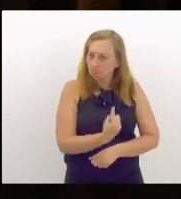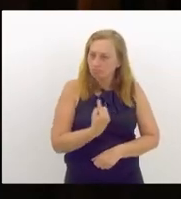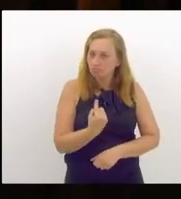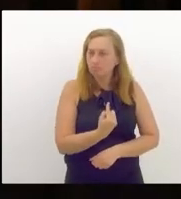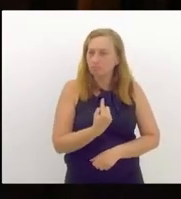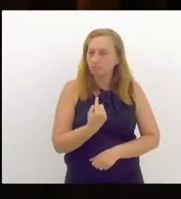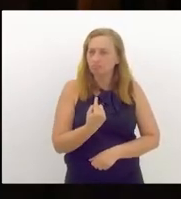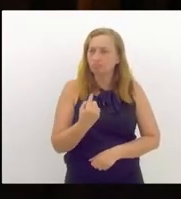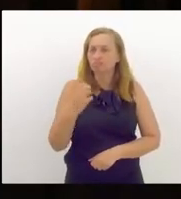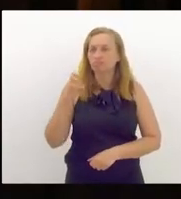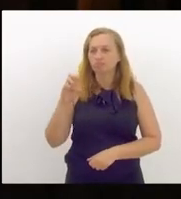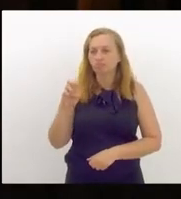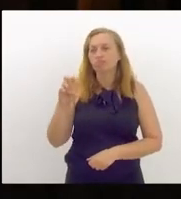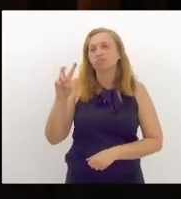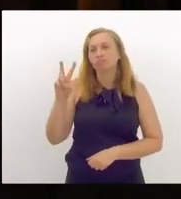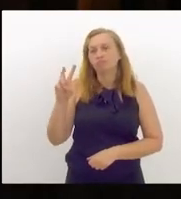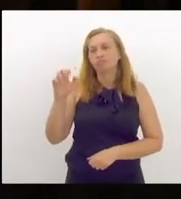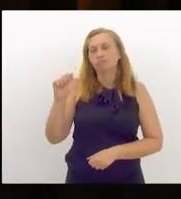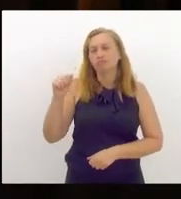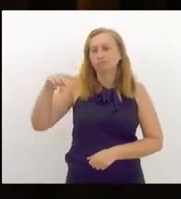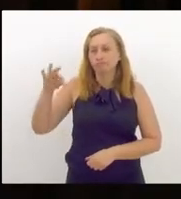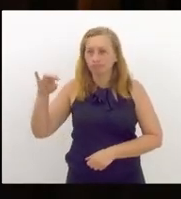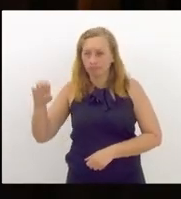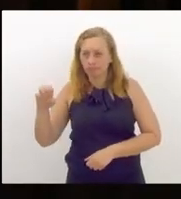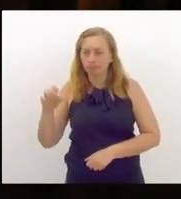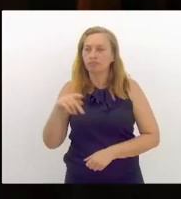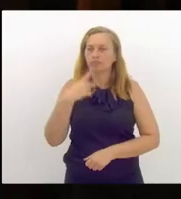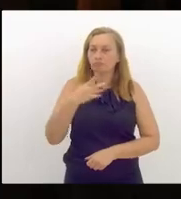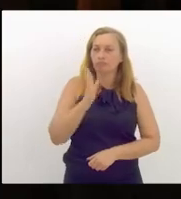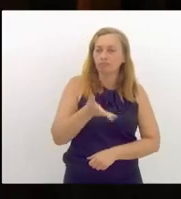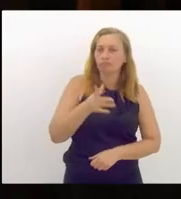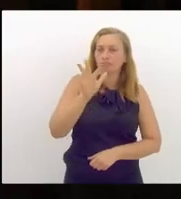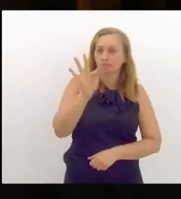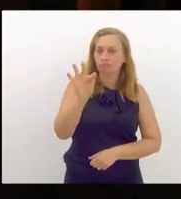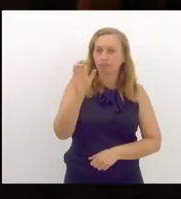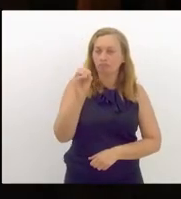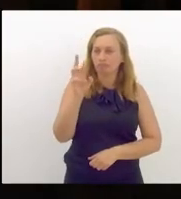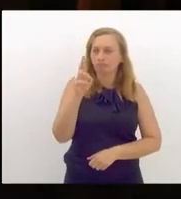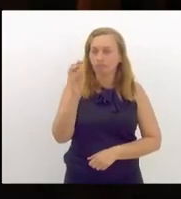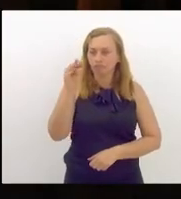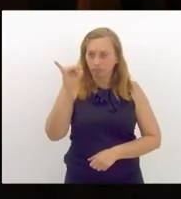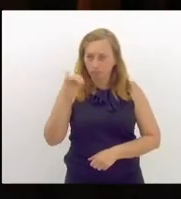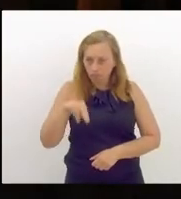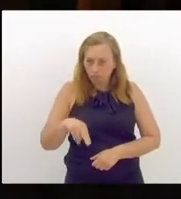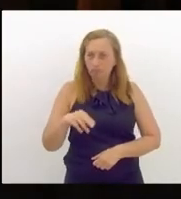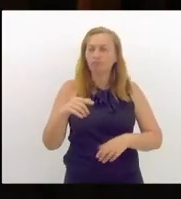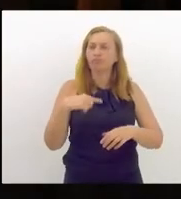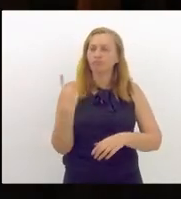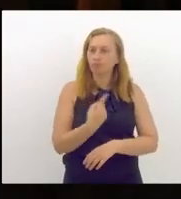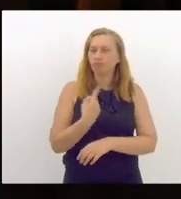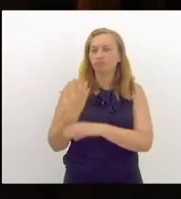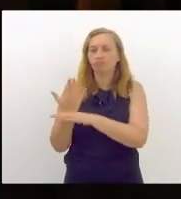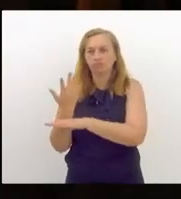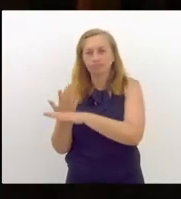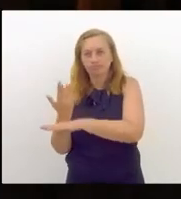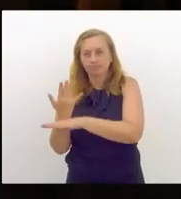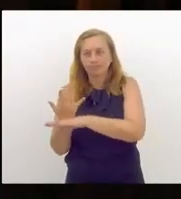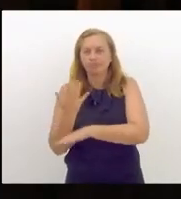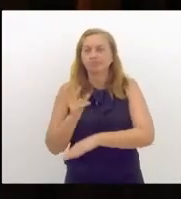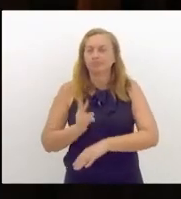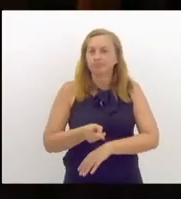a Ivanete já falou aqui do fórum eu reafirmo que nós em Duque de Caxias